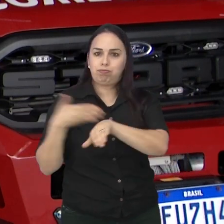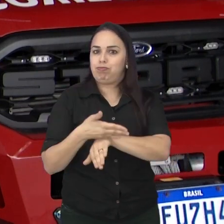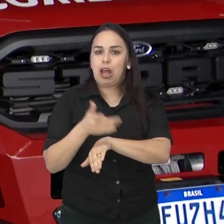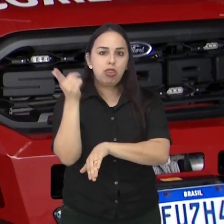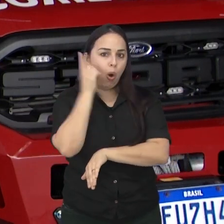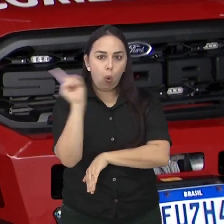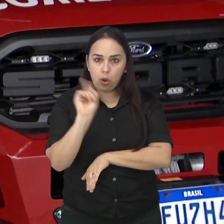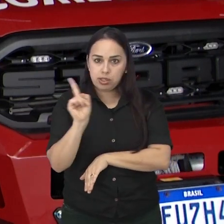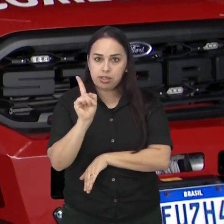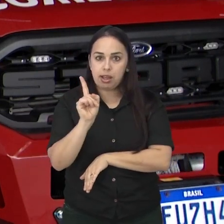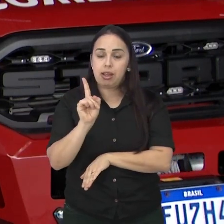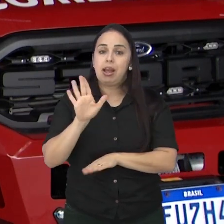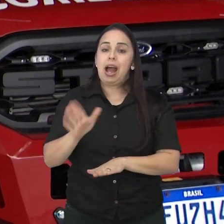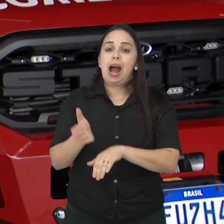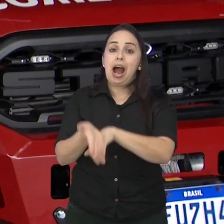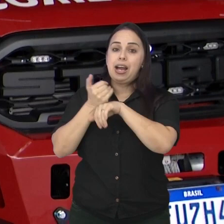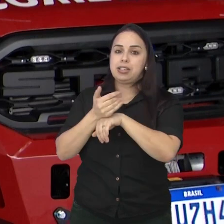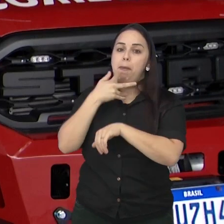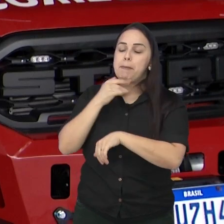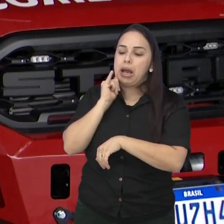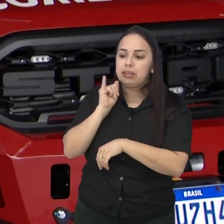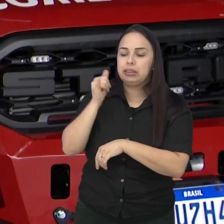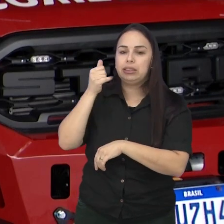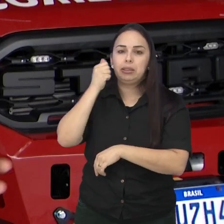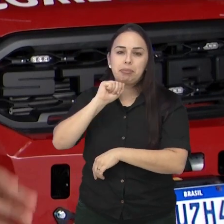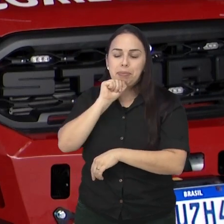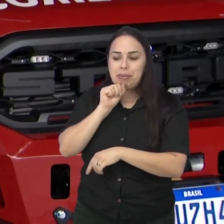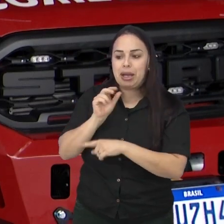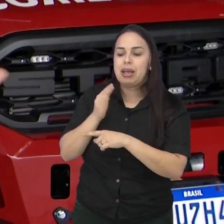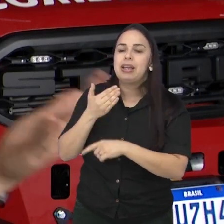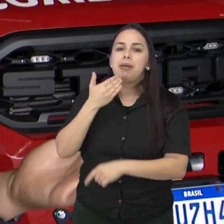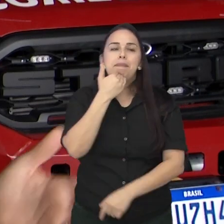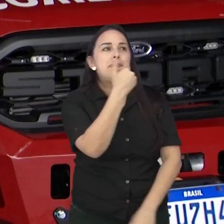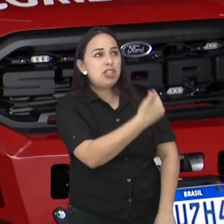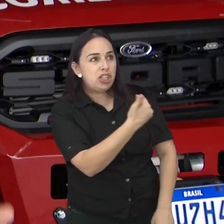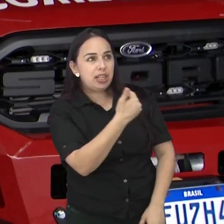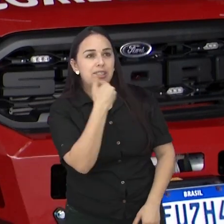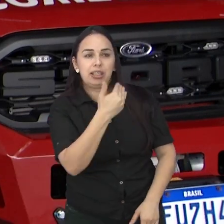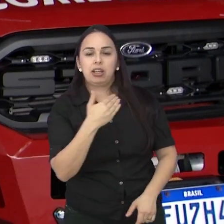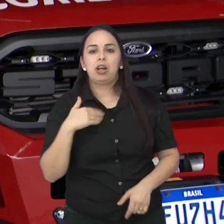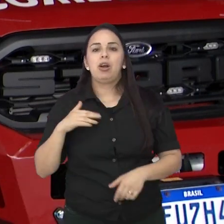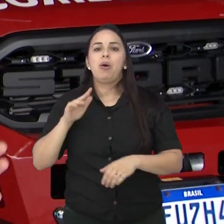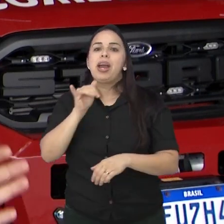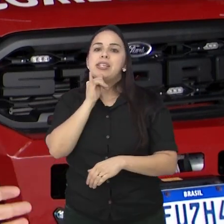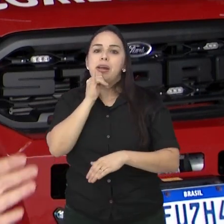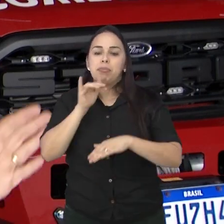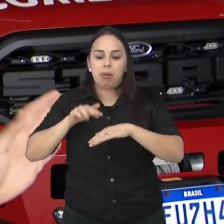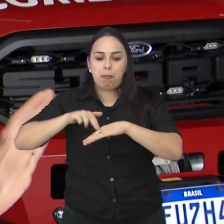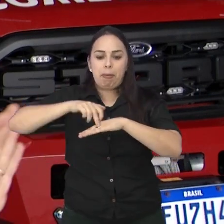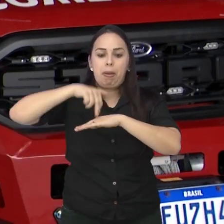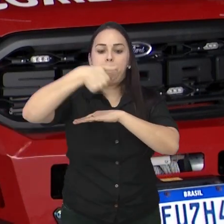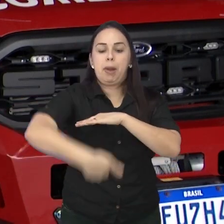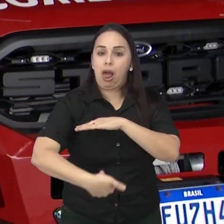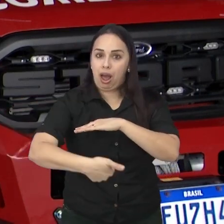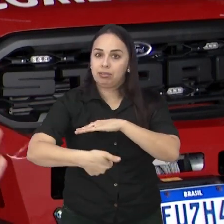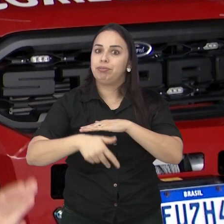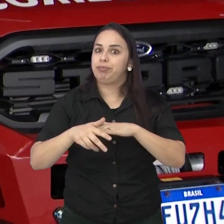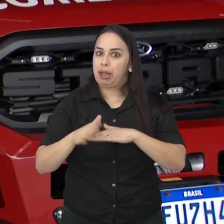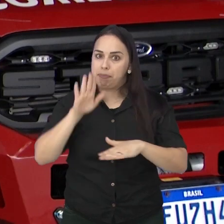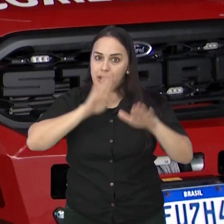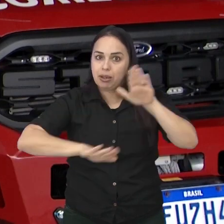aquele ambiente sem uma autorização prévia. Né? Ela não pode sair correndo e se jogar na piscina. Então, tem que ter ali uma